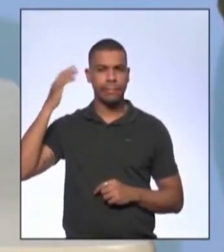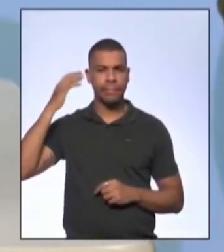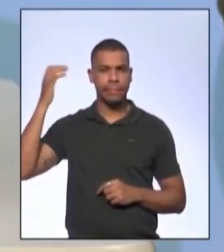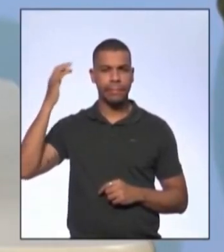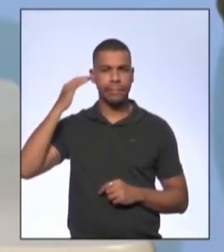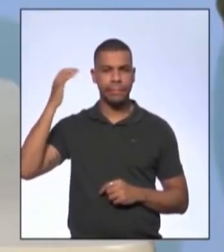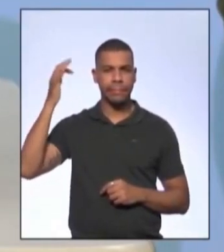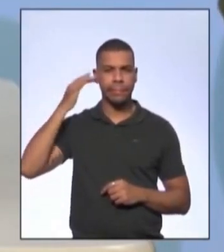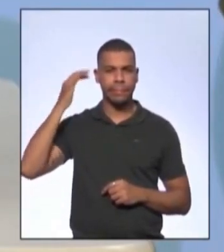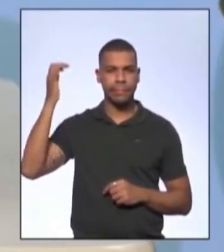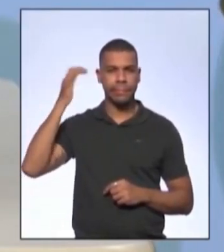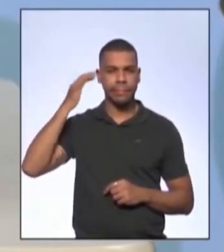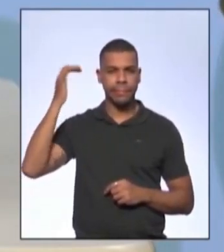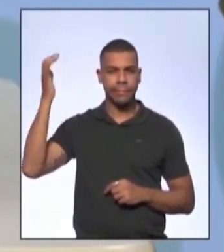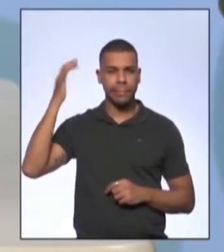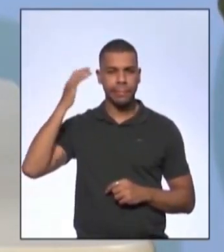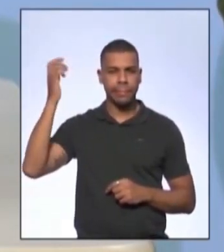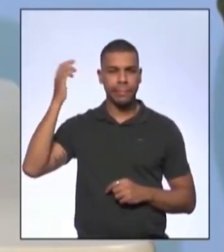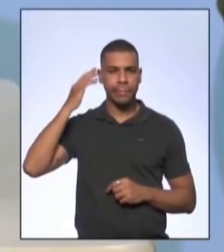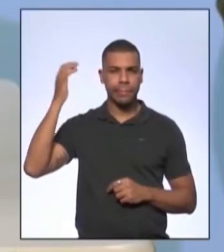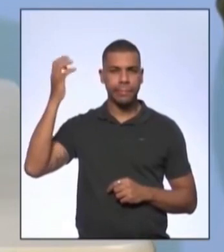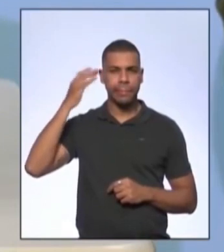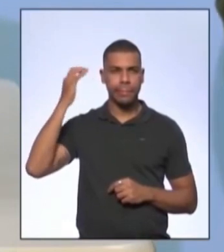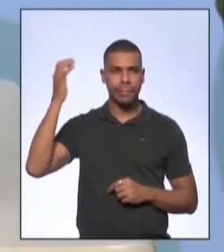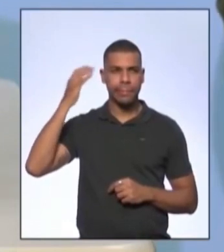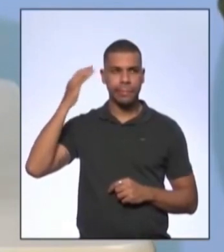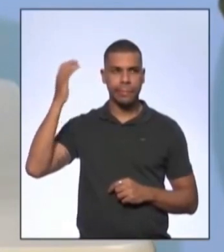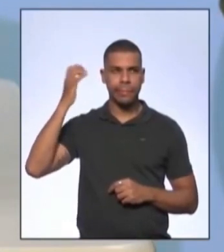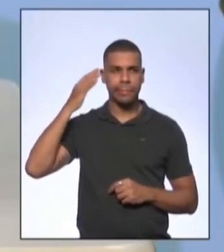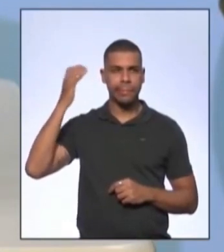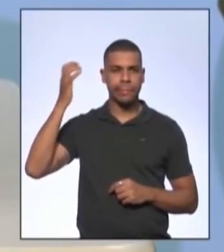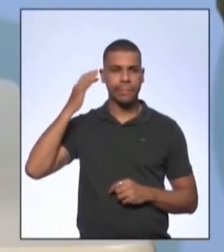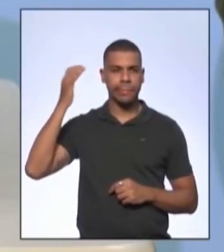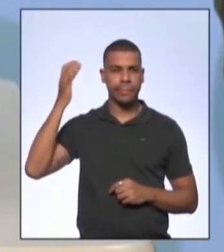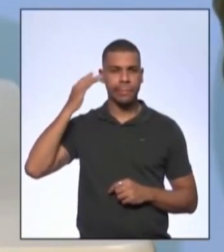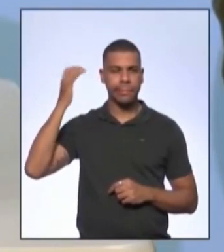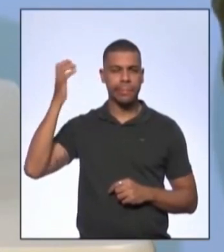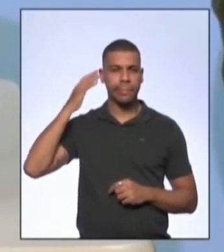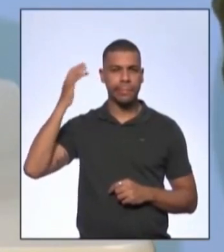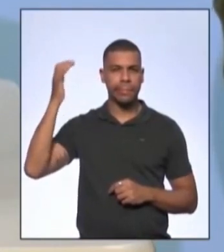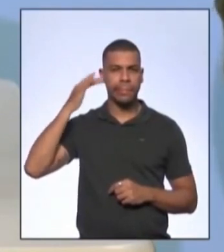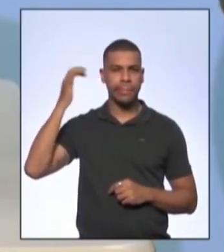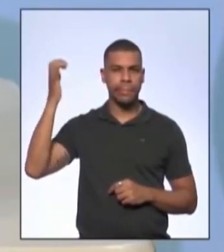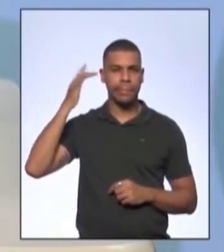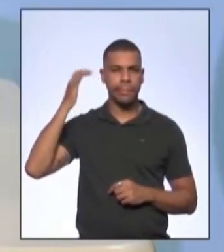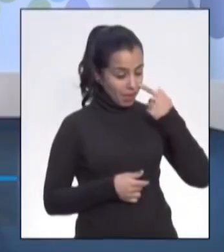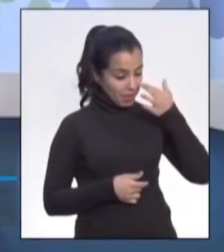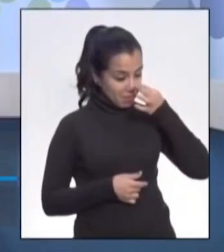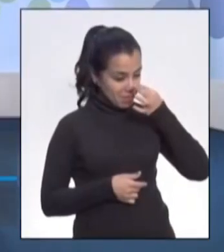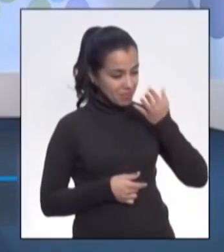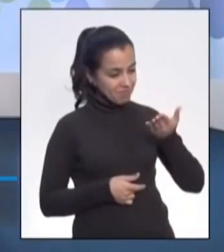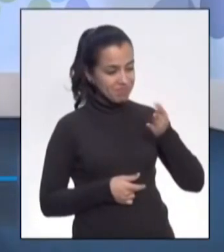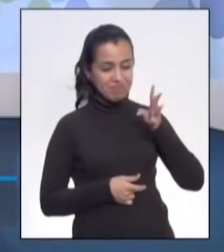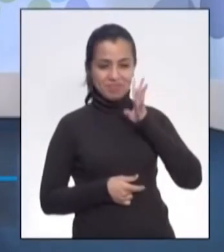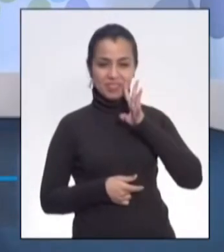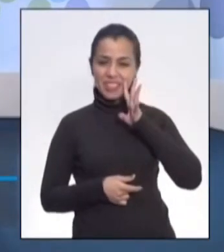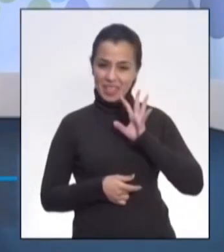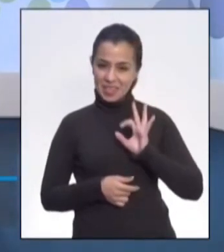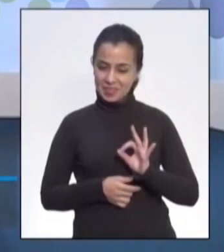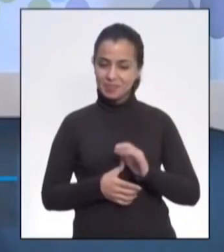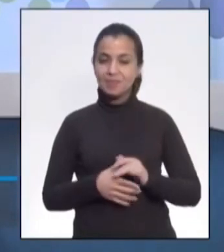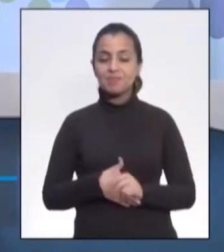É, bom, então a gente tem que parar agora de enrolar na aula, porque o motor tá enrolando aí já por nós, né, Giba? Agora eu quero voltar